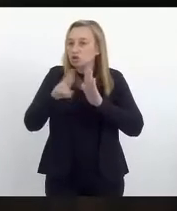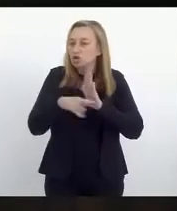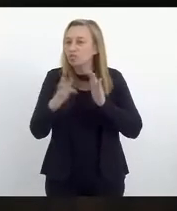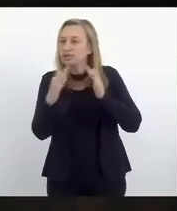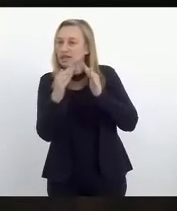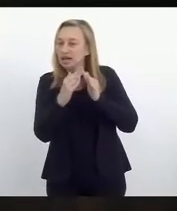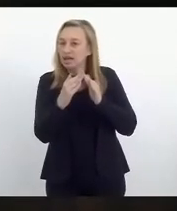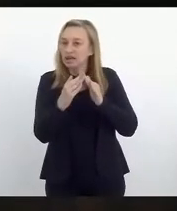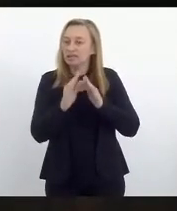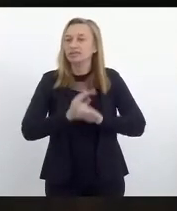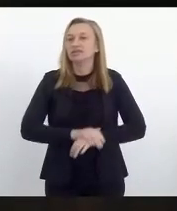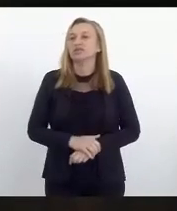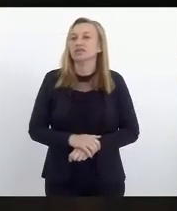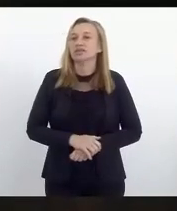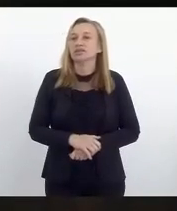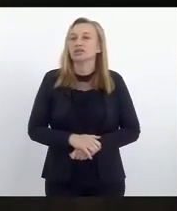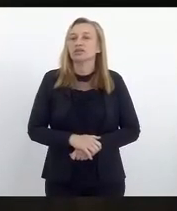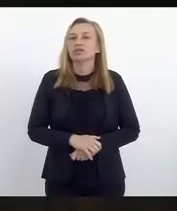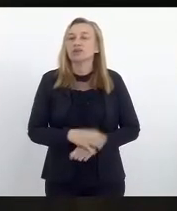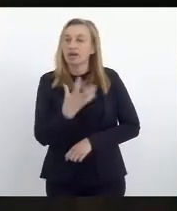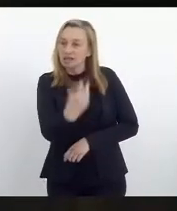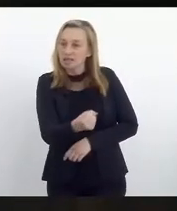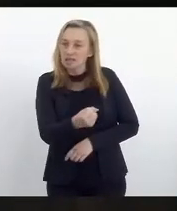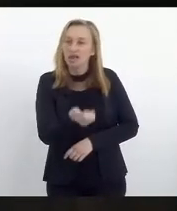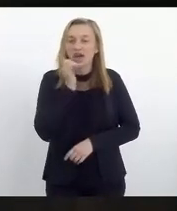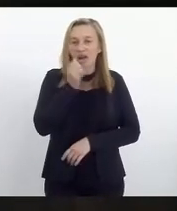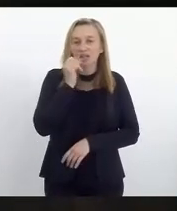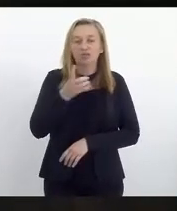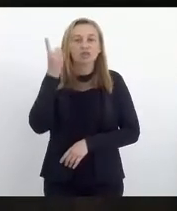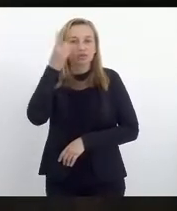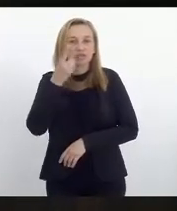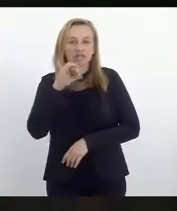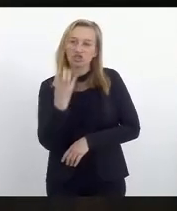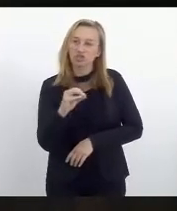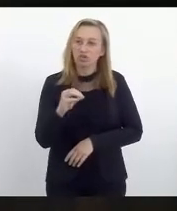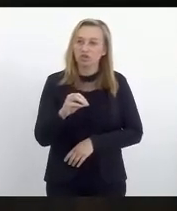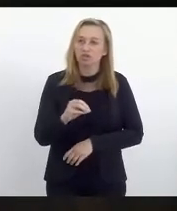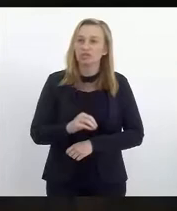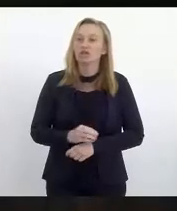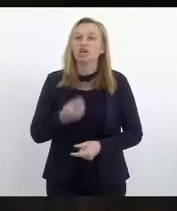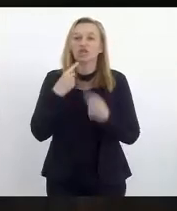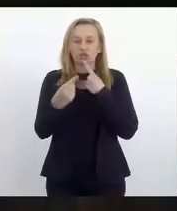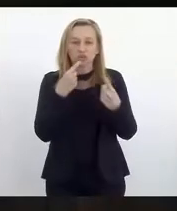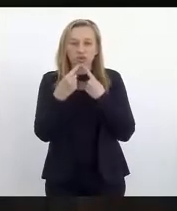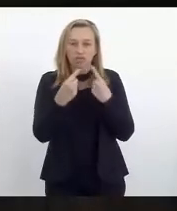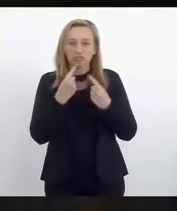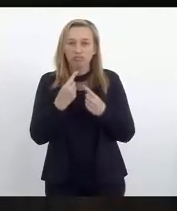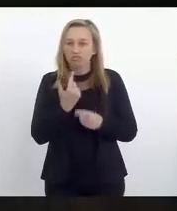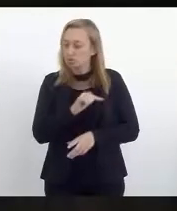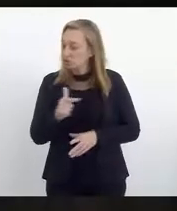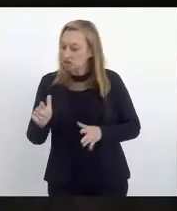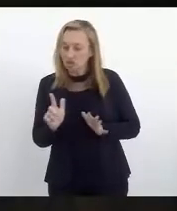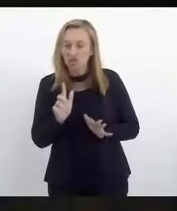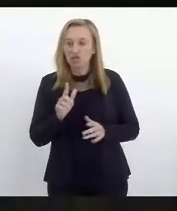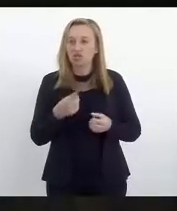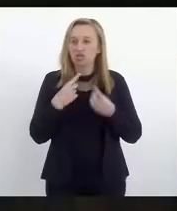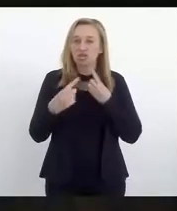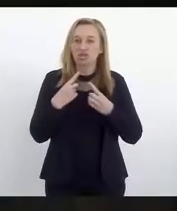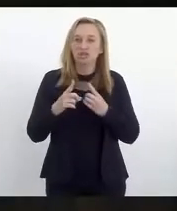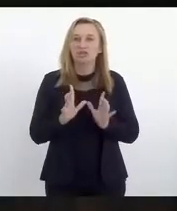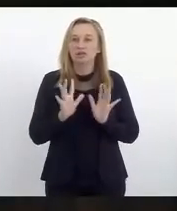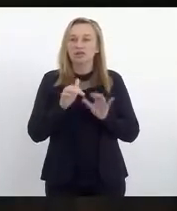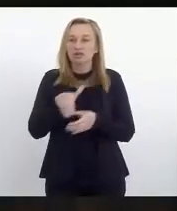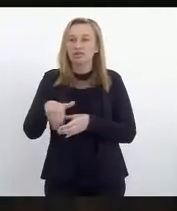e Proposição Externa, favorável. Relator, deputado Chico Machado. Em discussão, não vendo quem queira discutir,